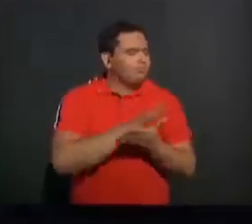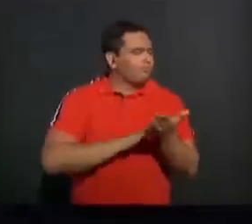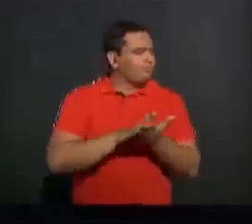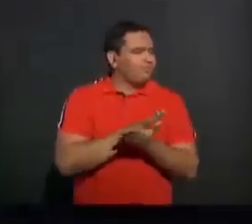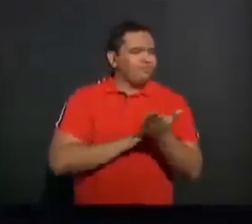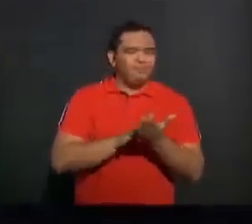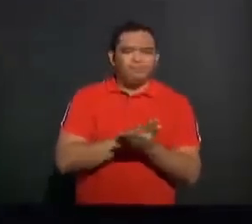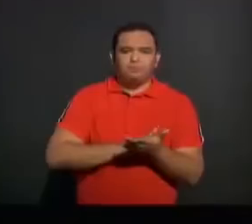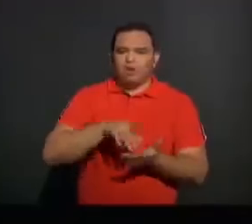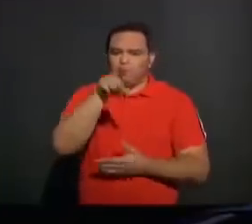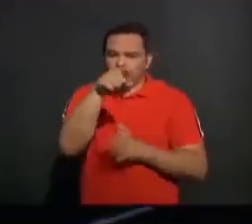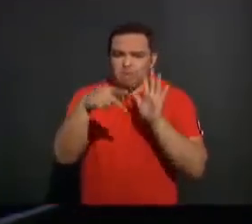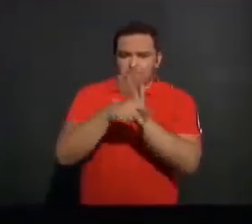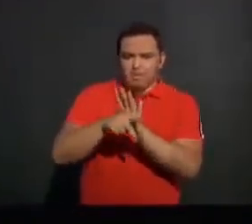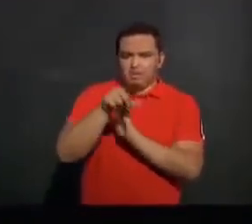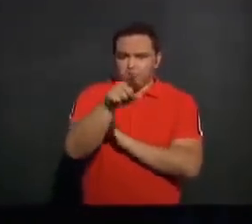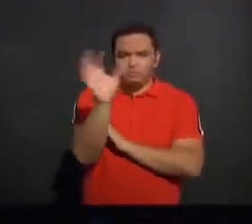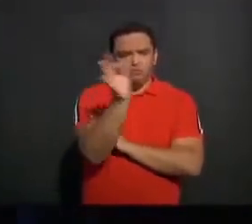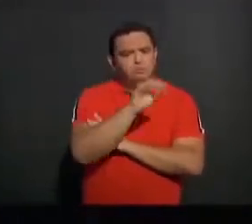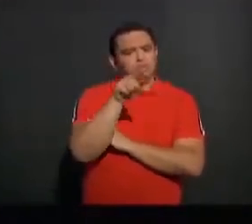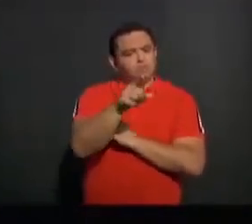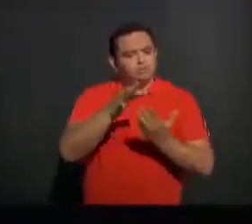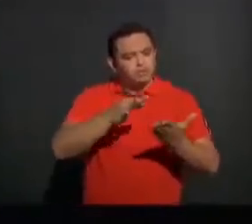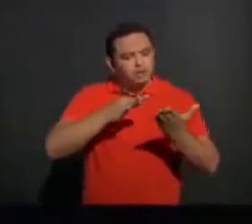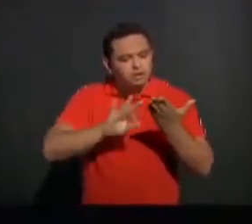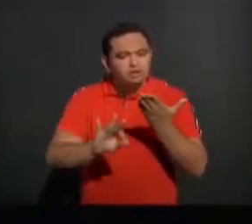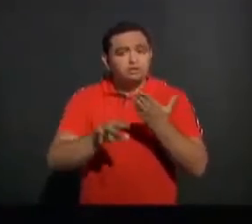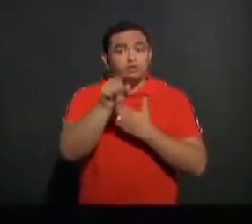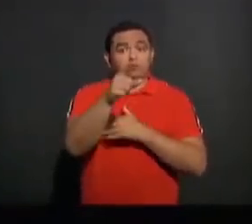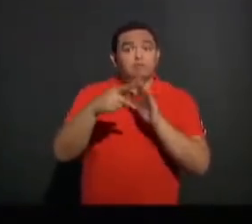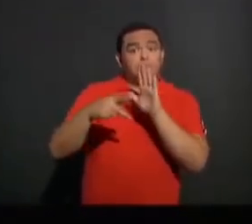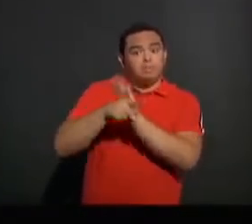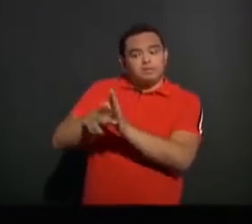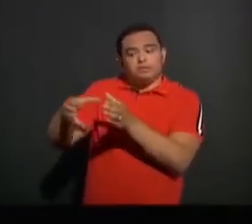Você não é seu, você se alistou, você é